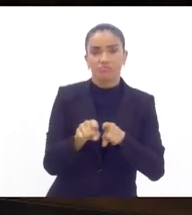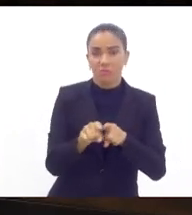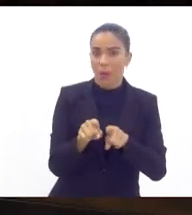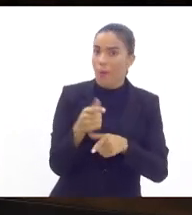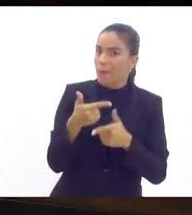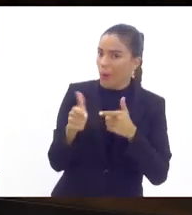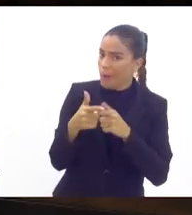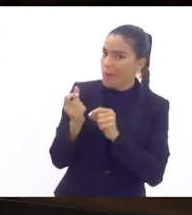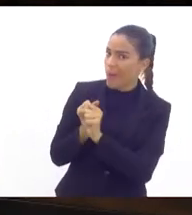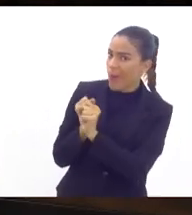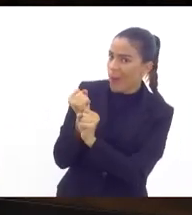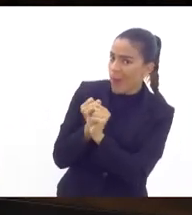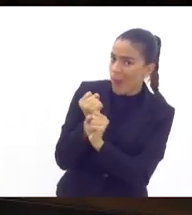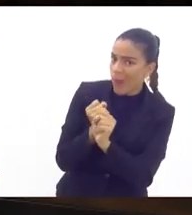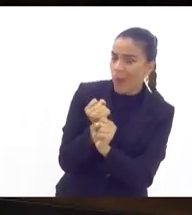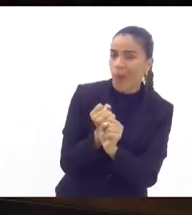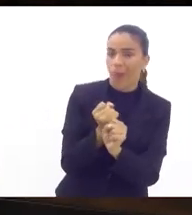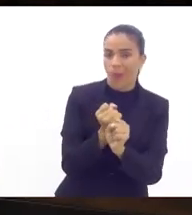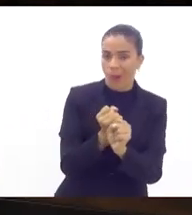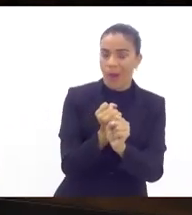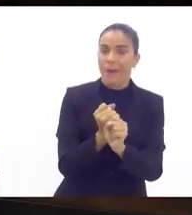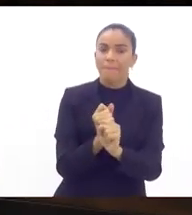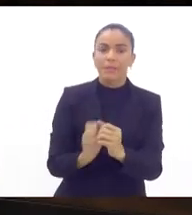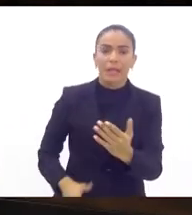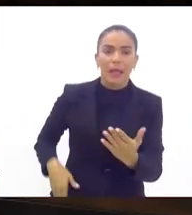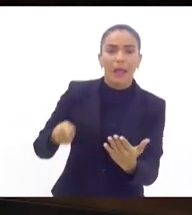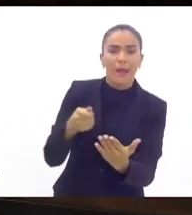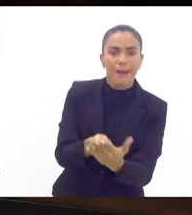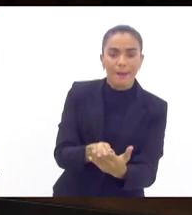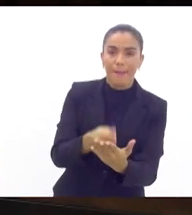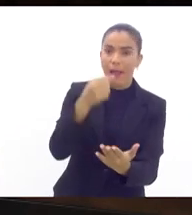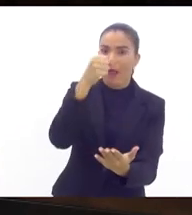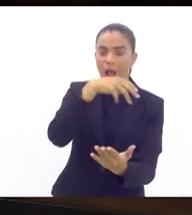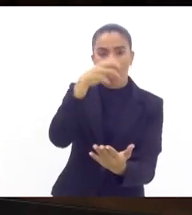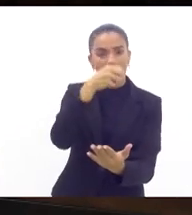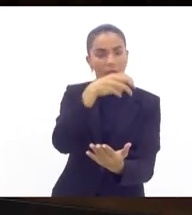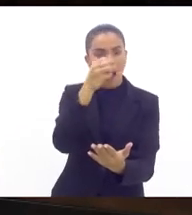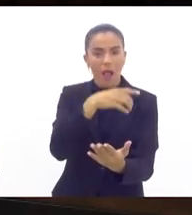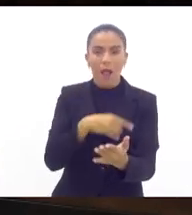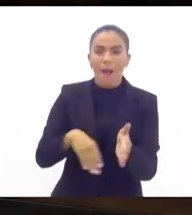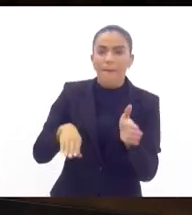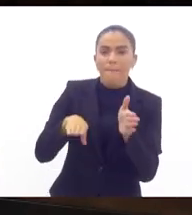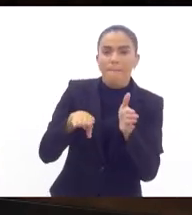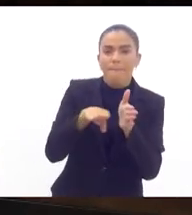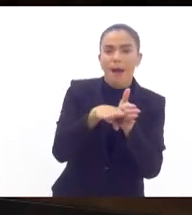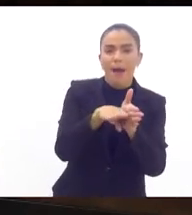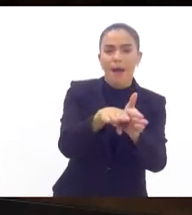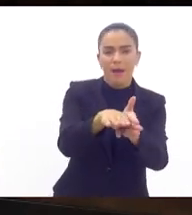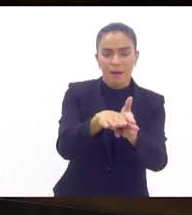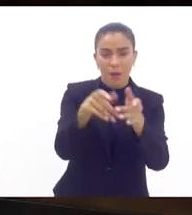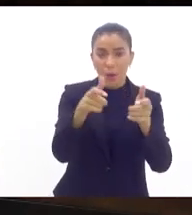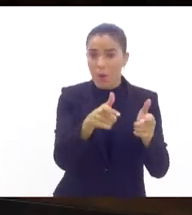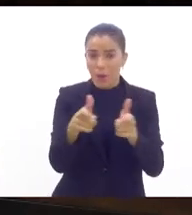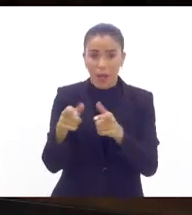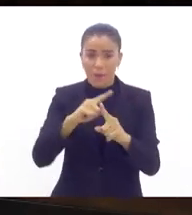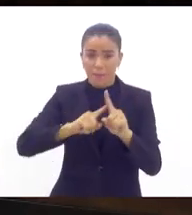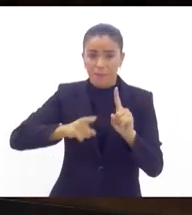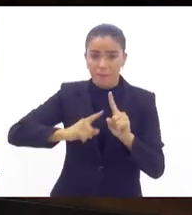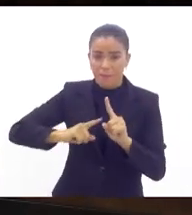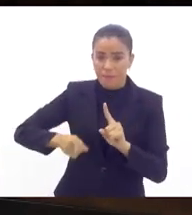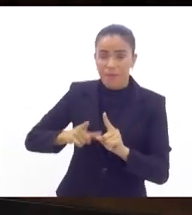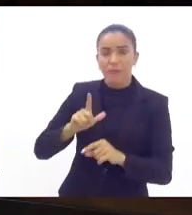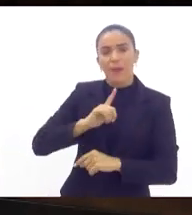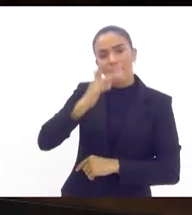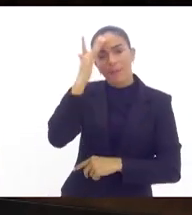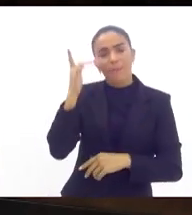crônico que tem que pagar preços abusivos que para em lugares irregulares a gente tem a questão dos ambulantes que